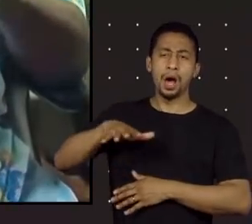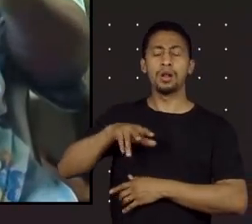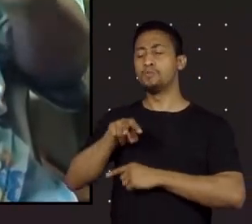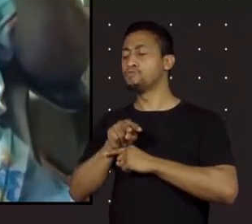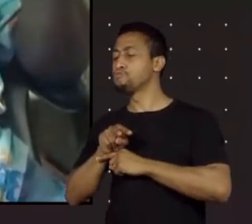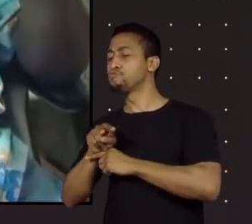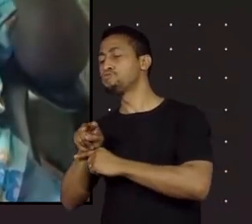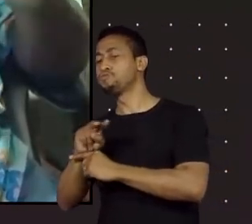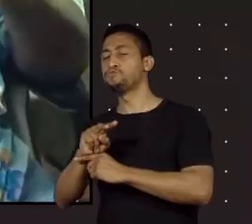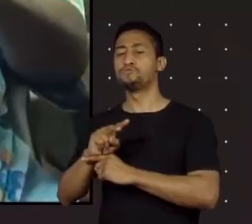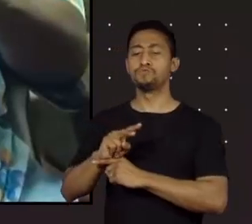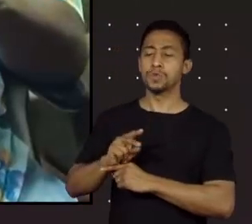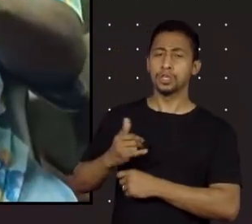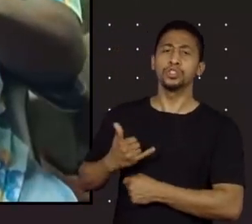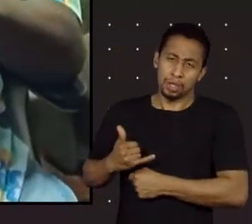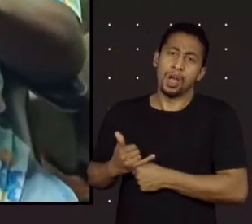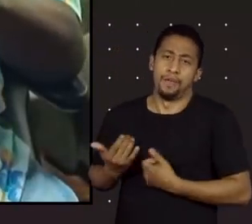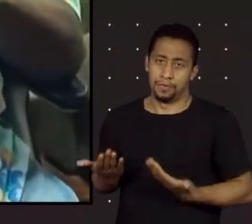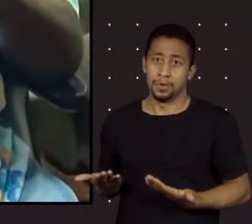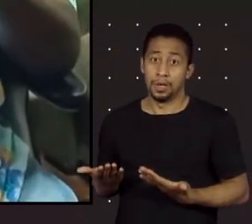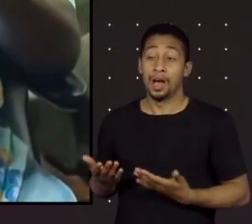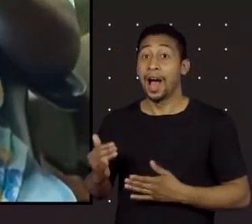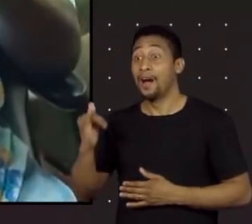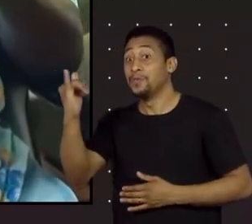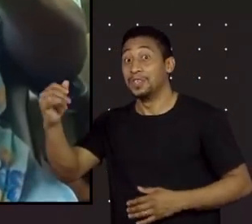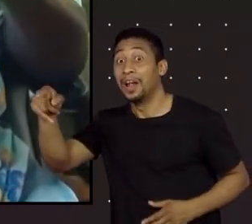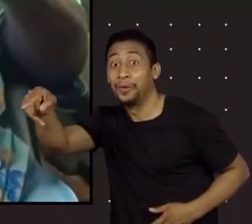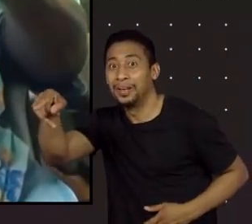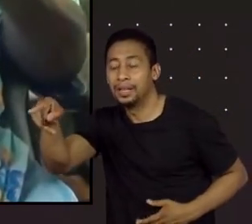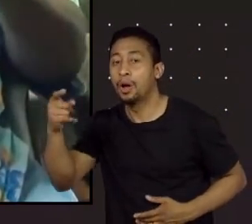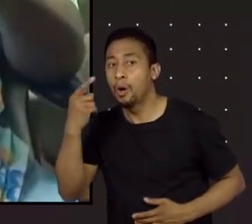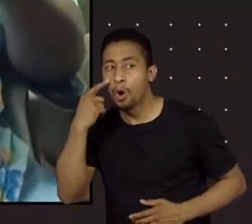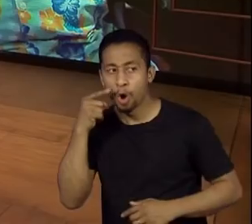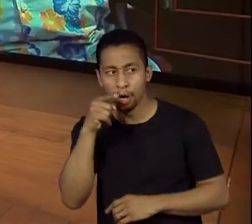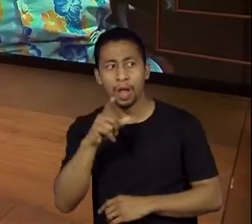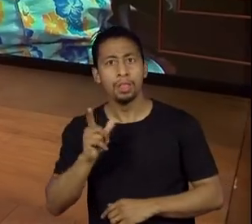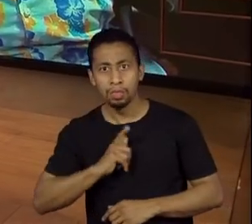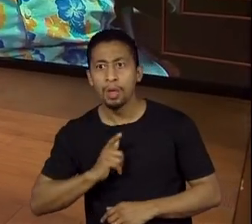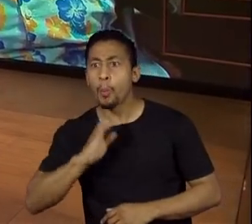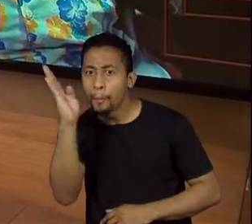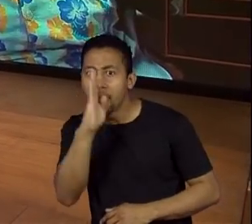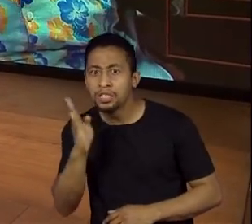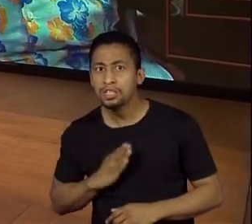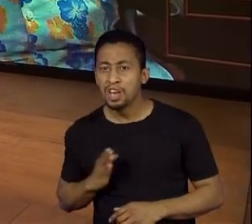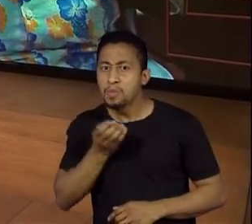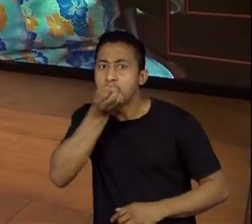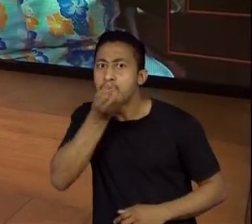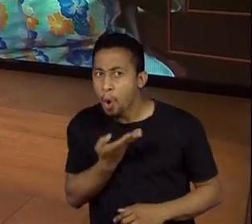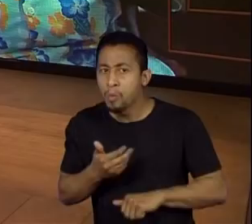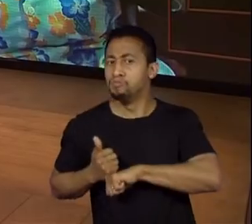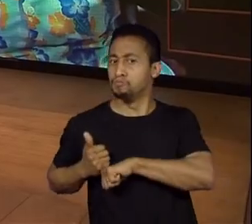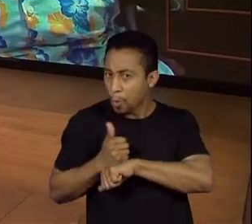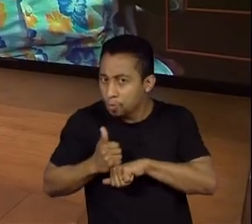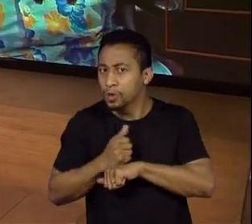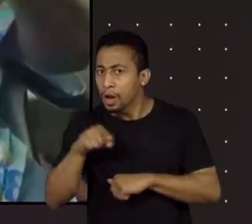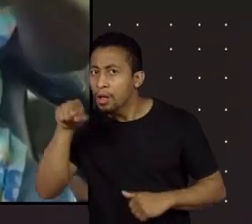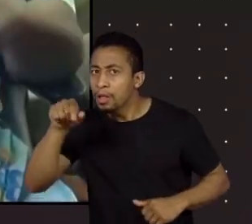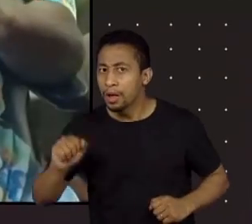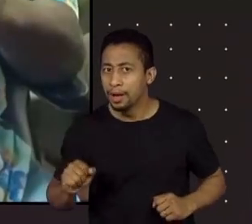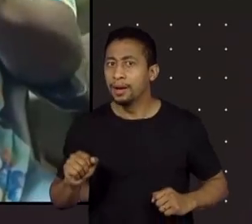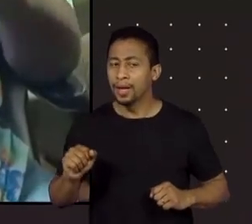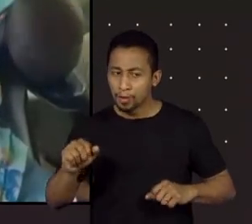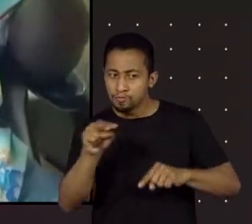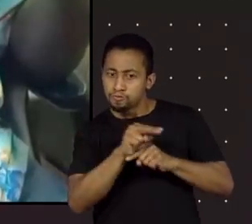um brasileiro pegado lá. Tá pegado por droga, é um